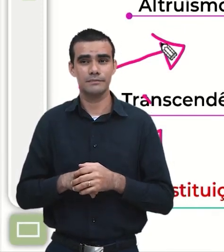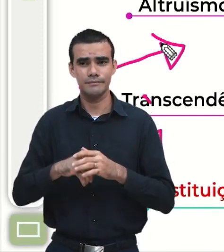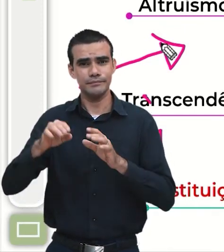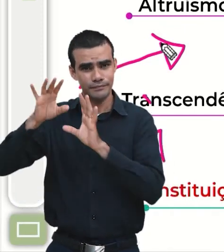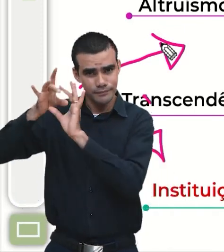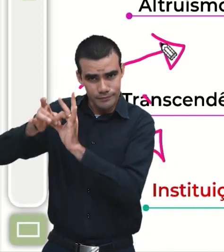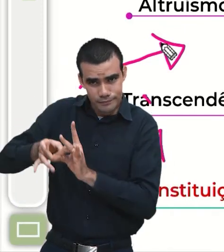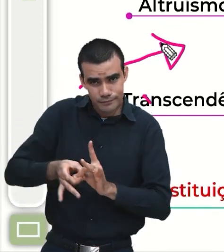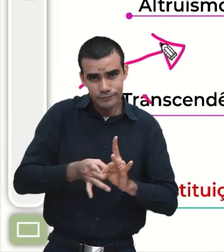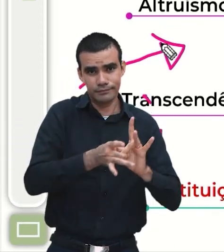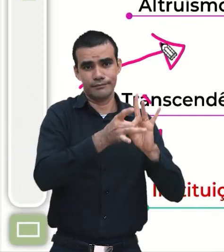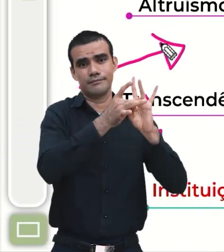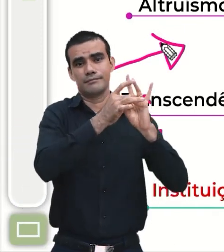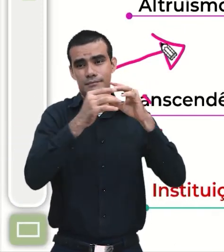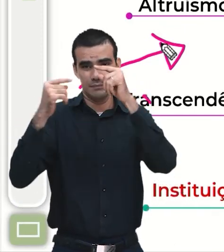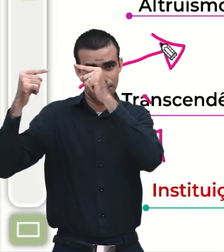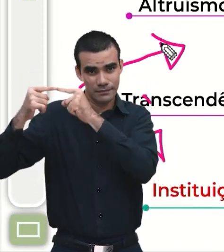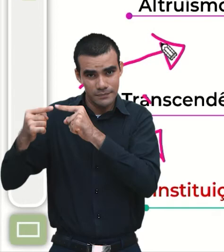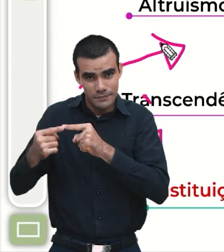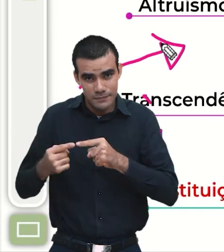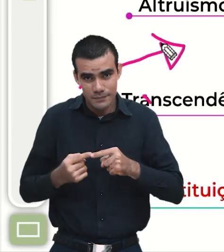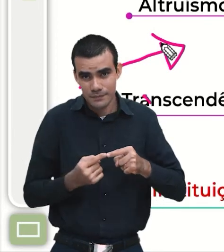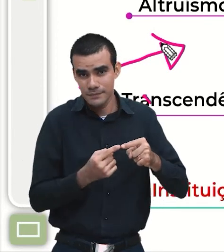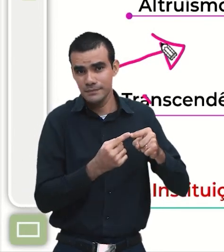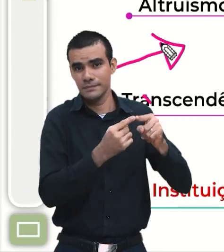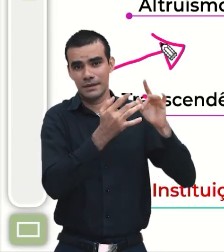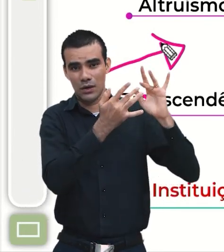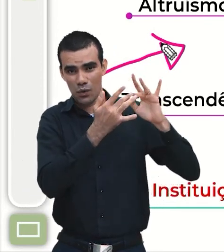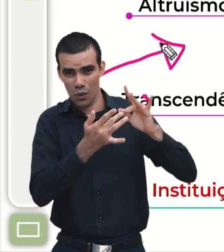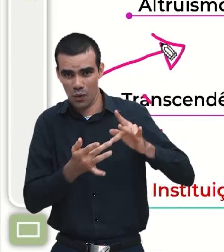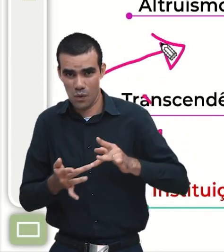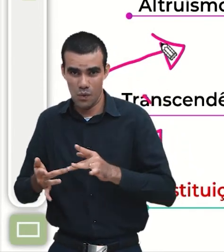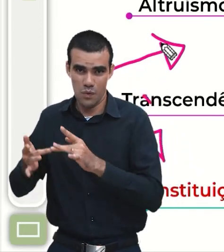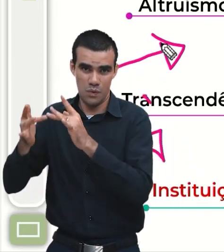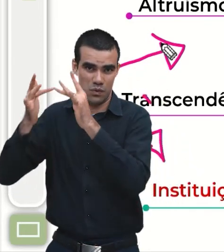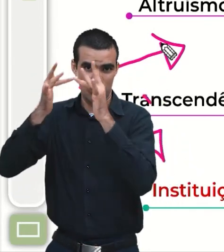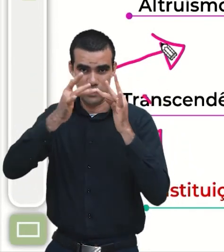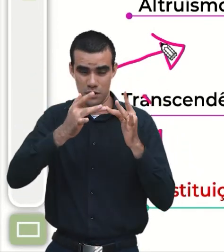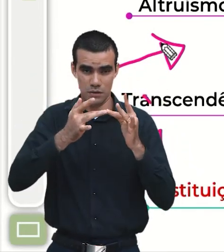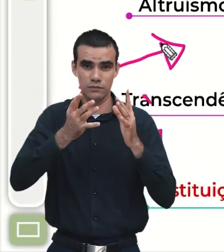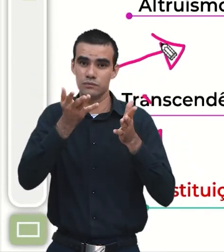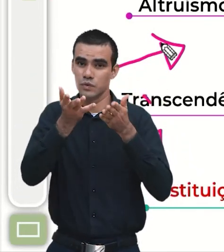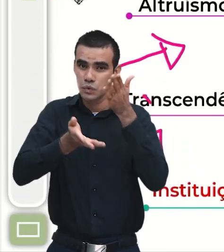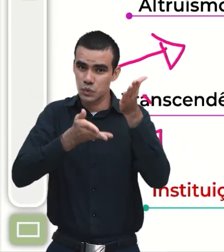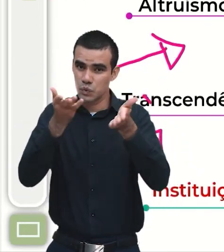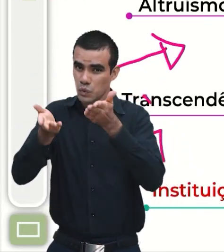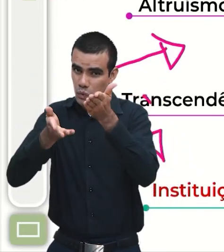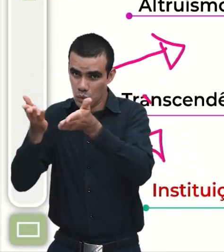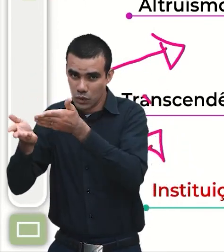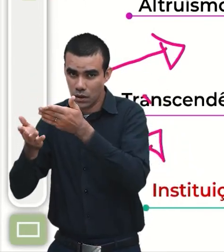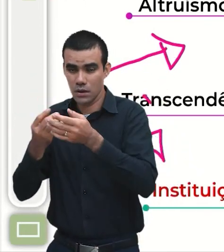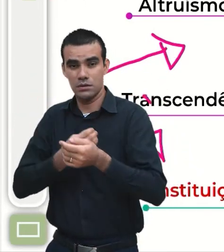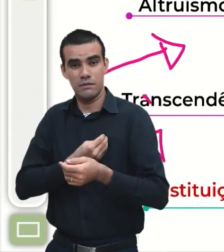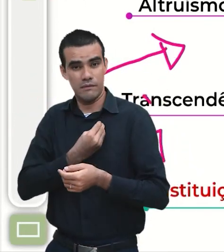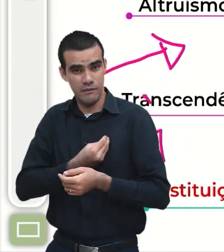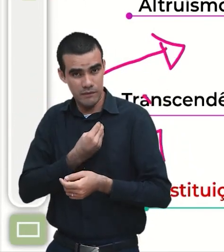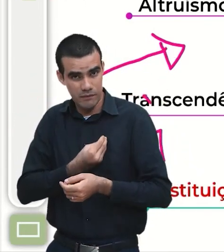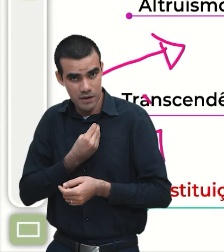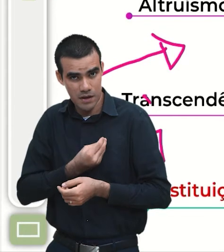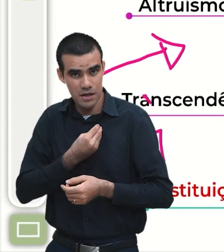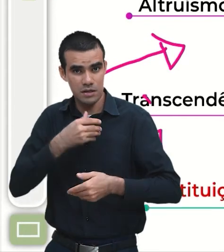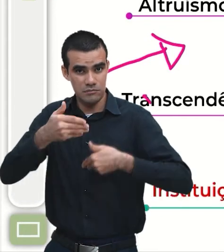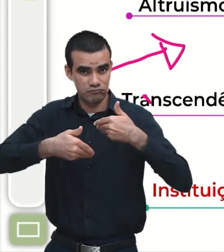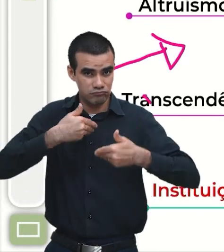entendendo que eles são imbricados, que eles se encontram, eles se interconectam. Tem a ver com cuidado com a